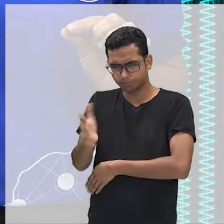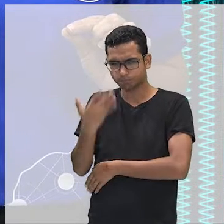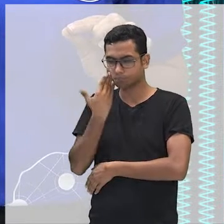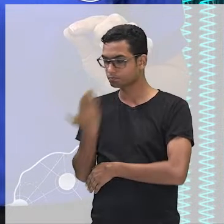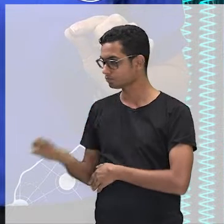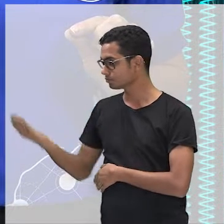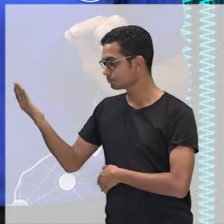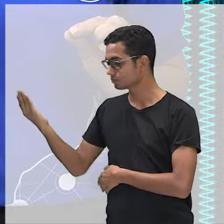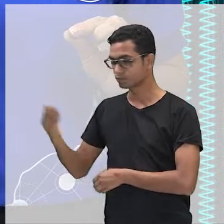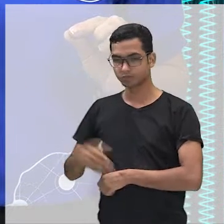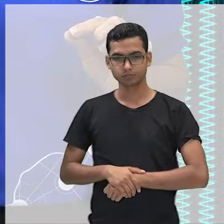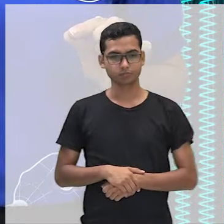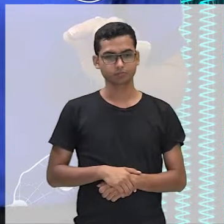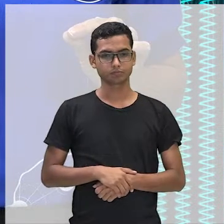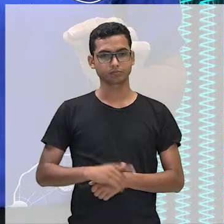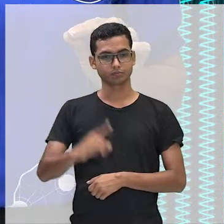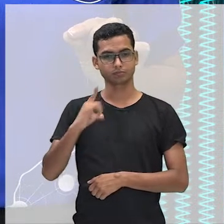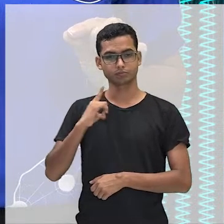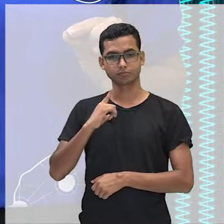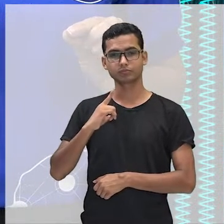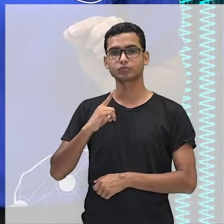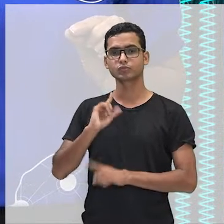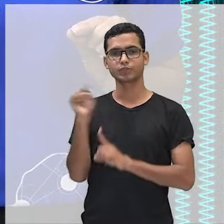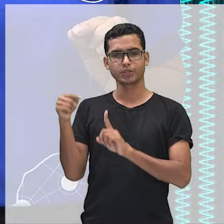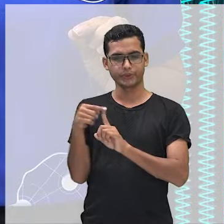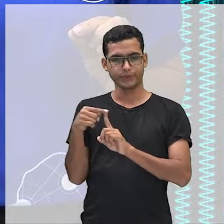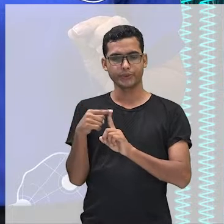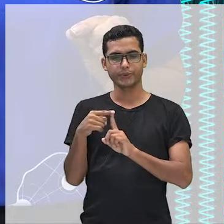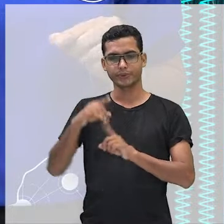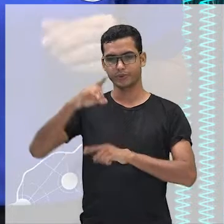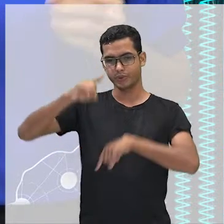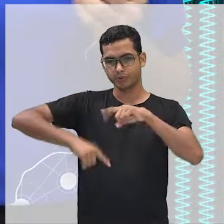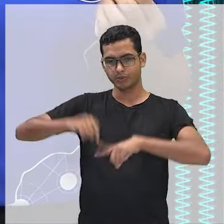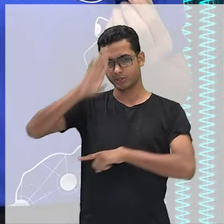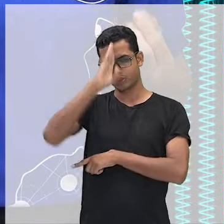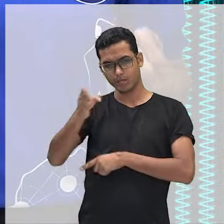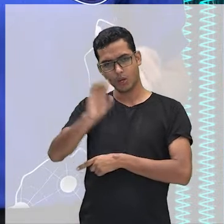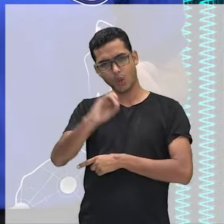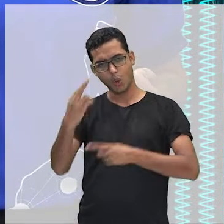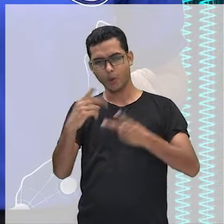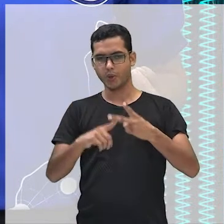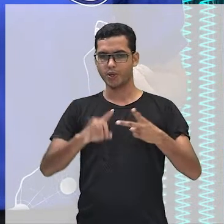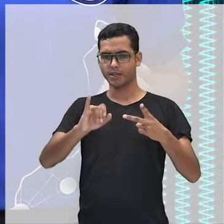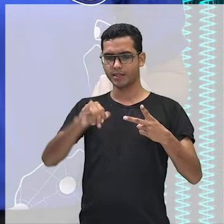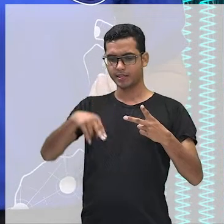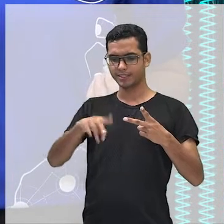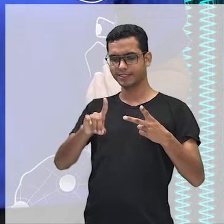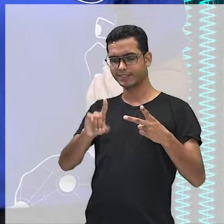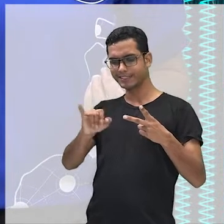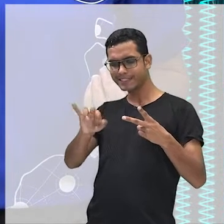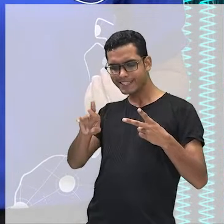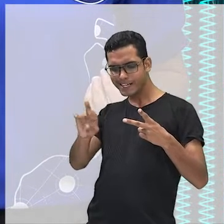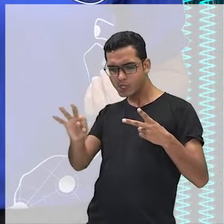função de objeto direto ou indireto na frase e eles são